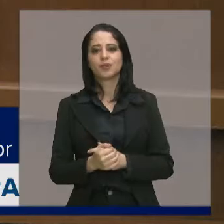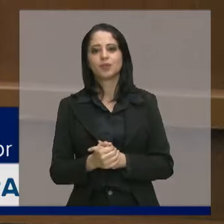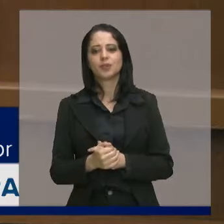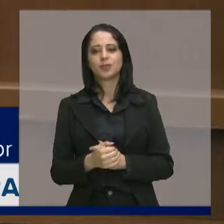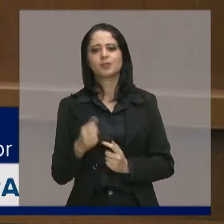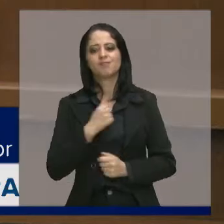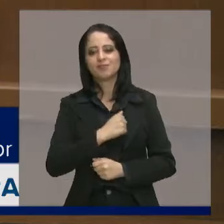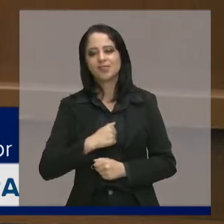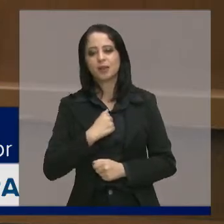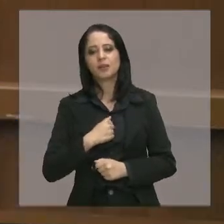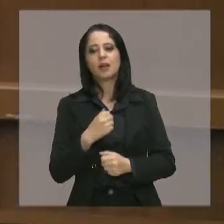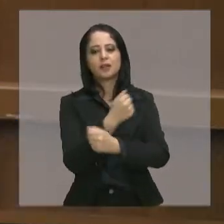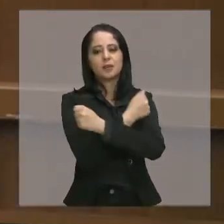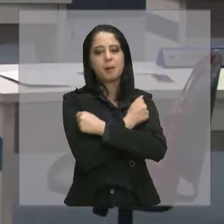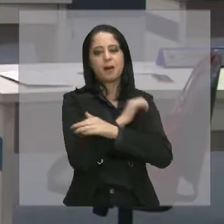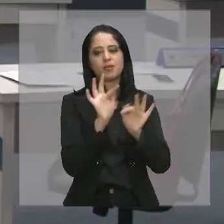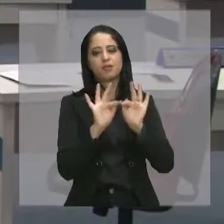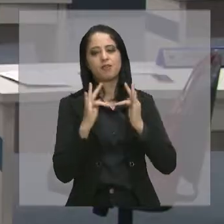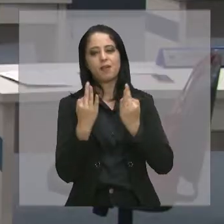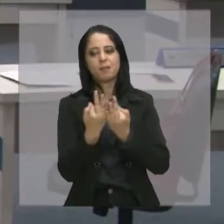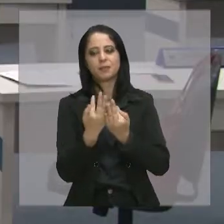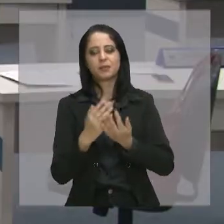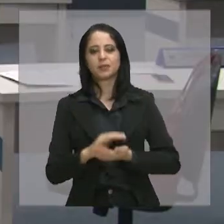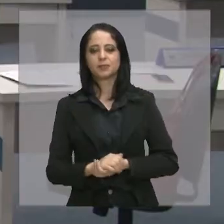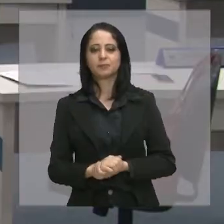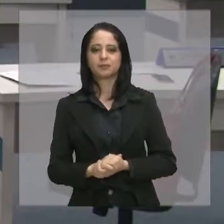para todos os familiares.